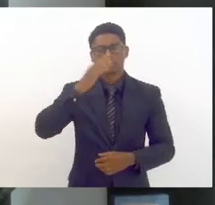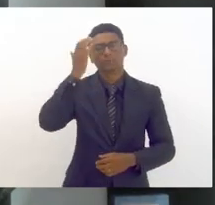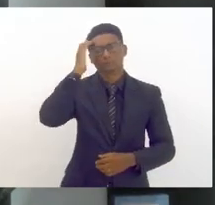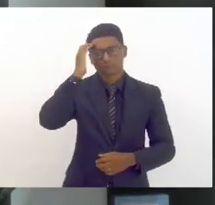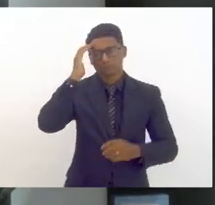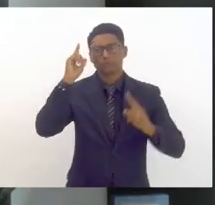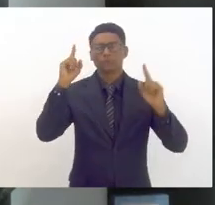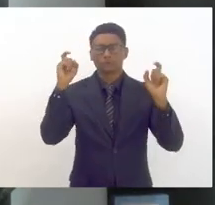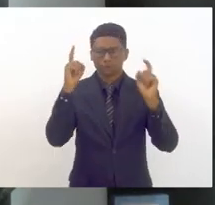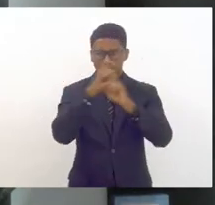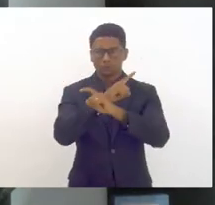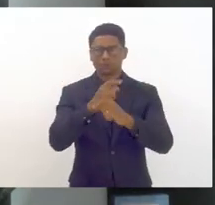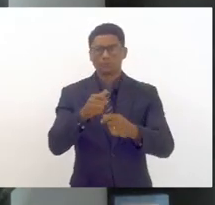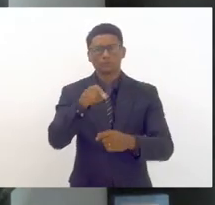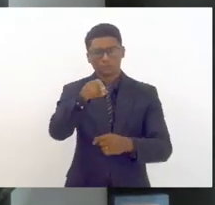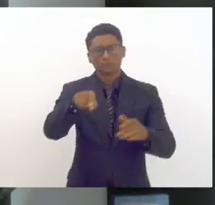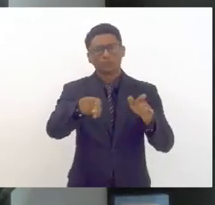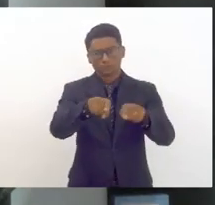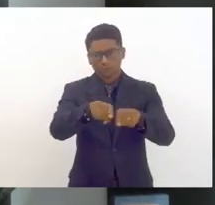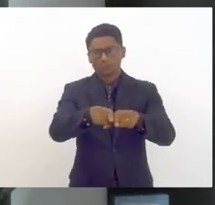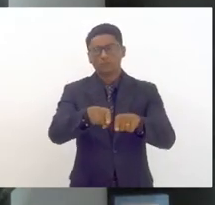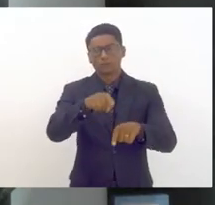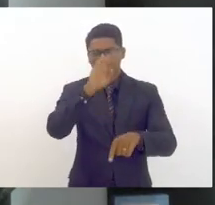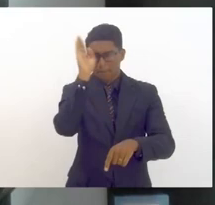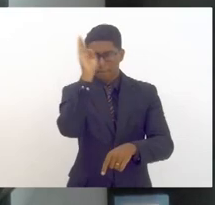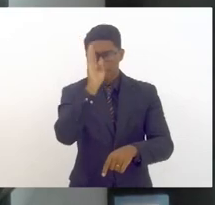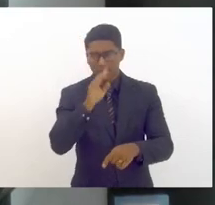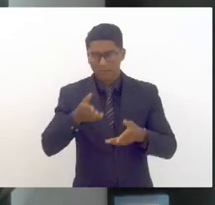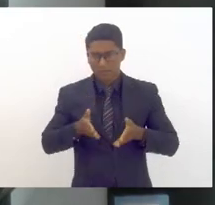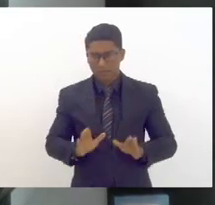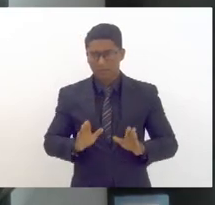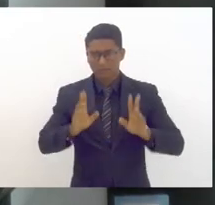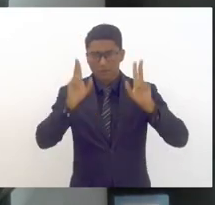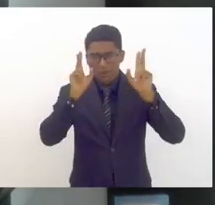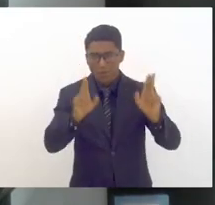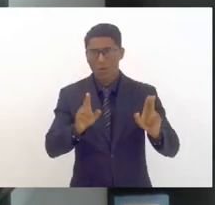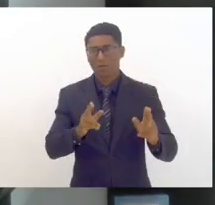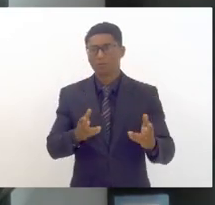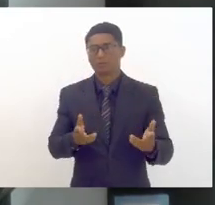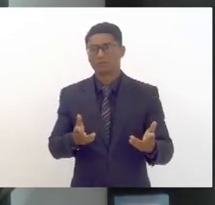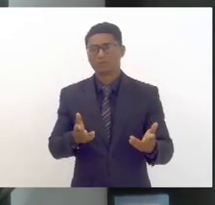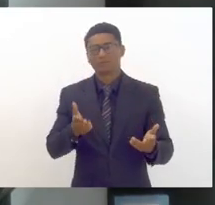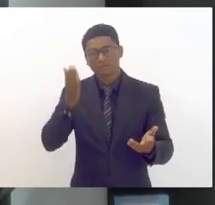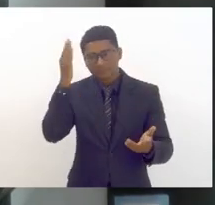as dificuldades, né? O senhor é brasileiro, como todos nós, e a gente sabe, está cansado, né?